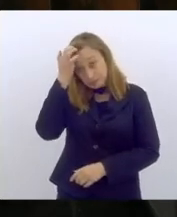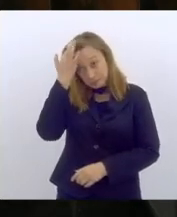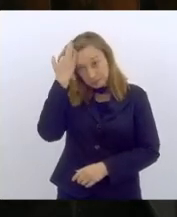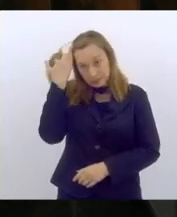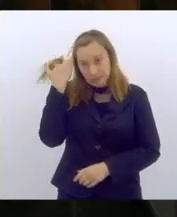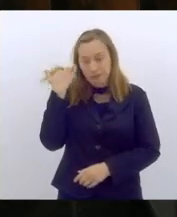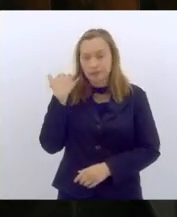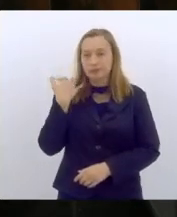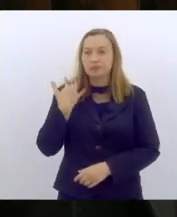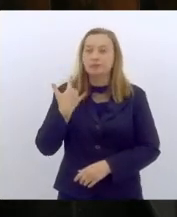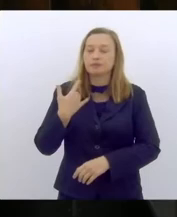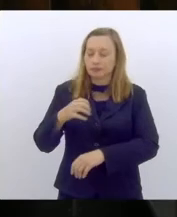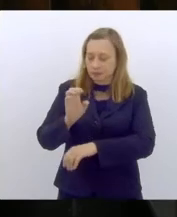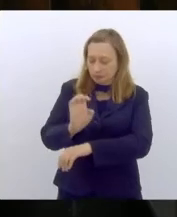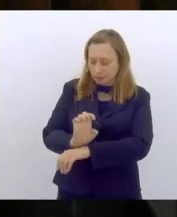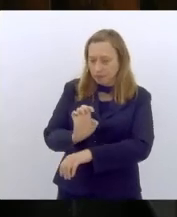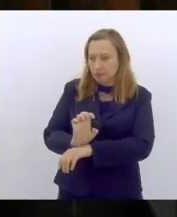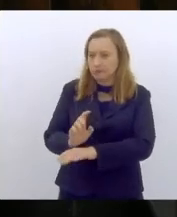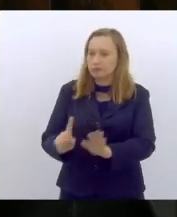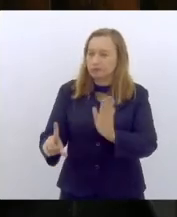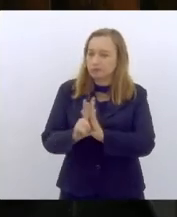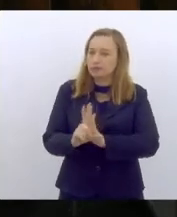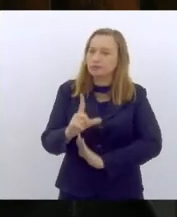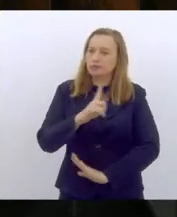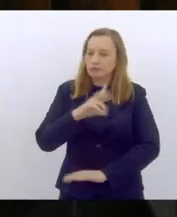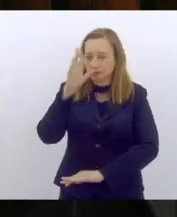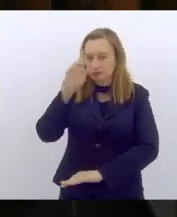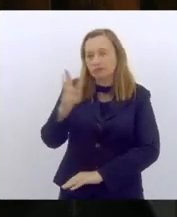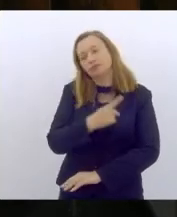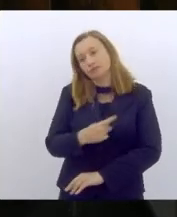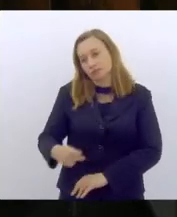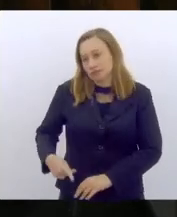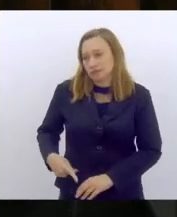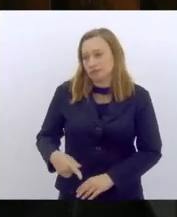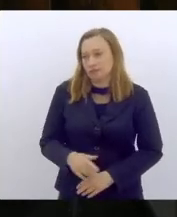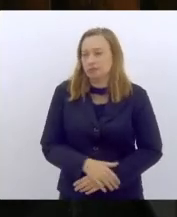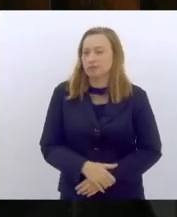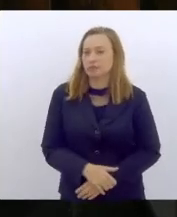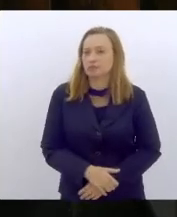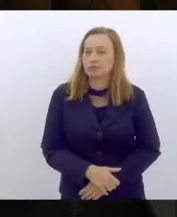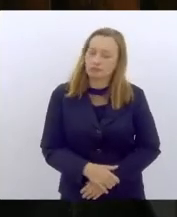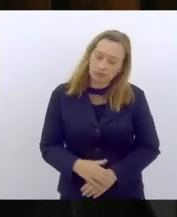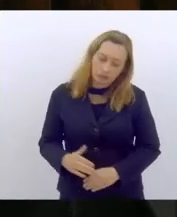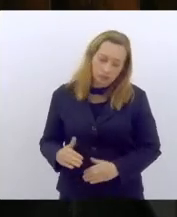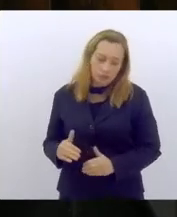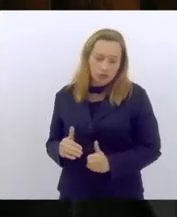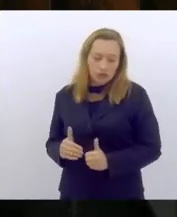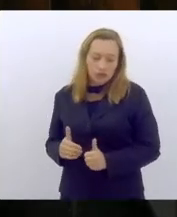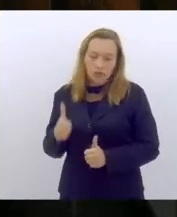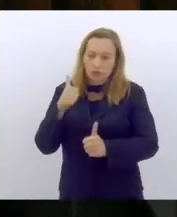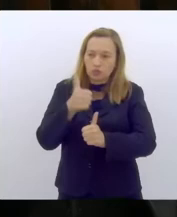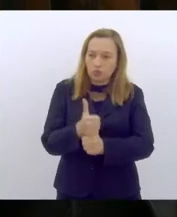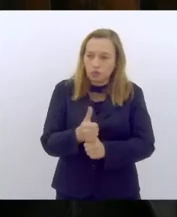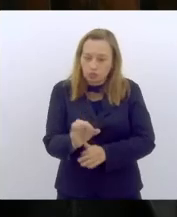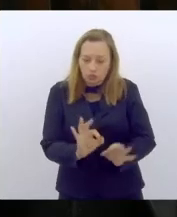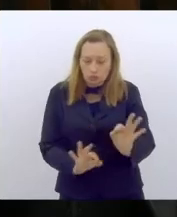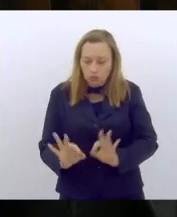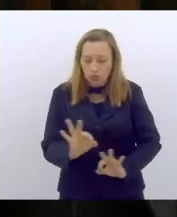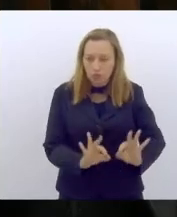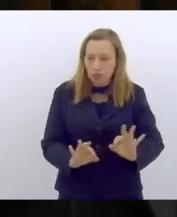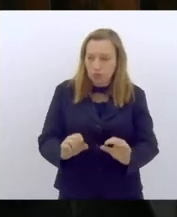e o Estado tem uma lei senhora presidente que substitui as organizações sociais